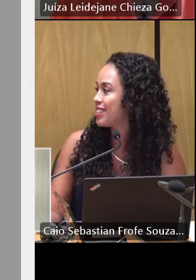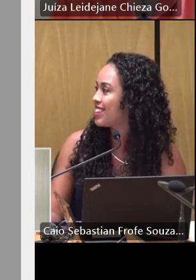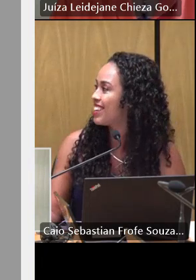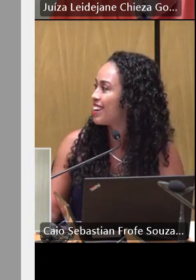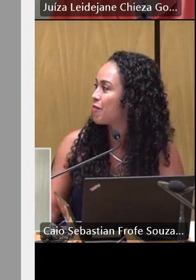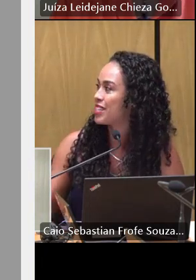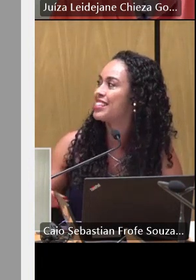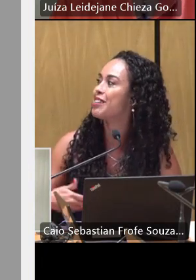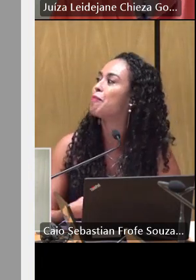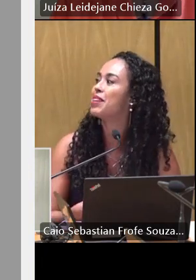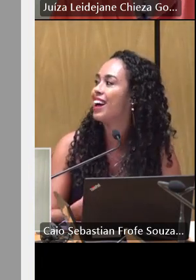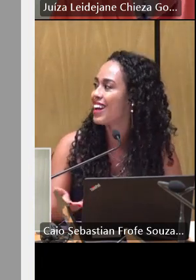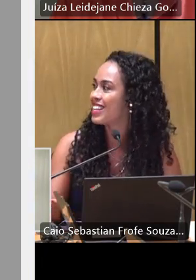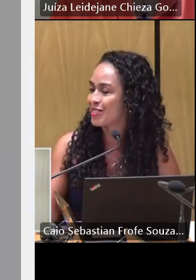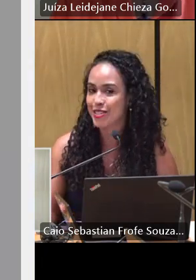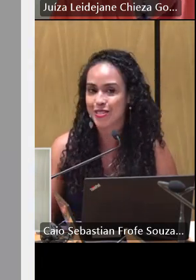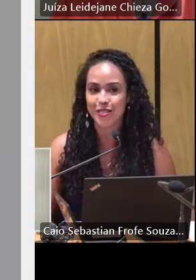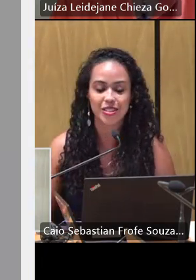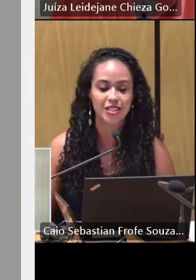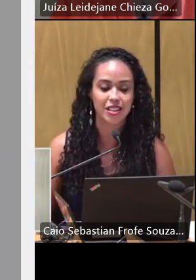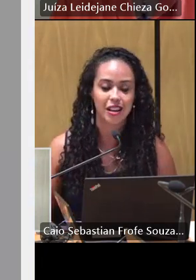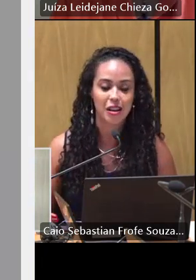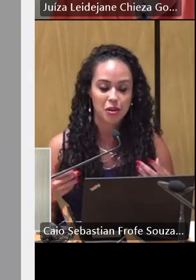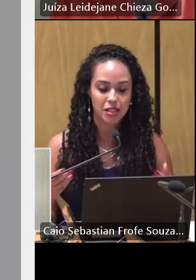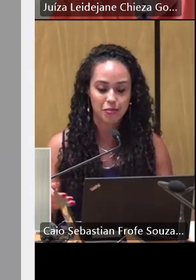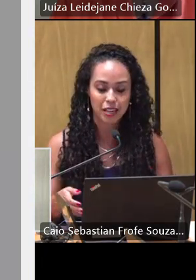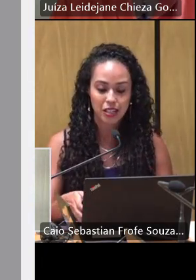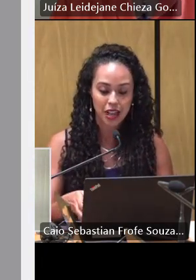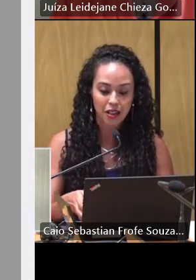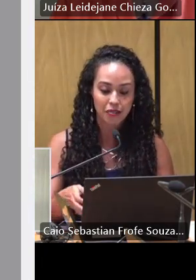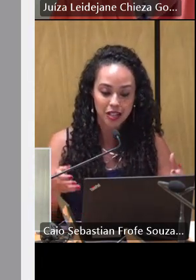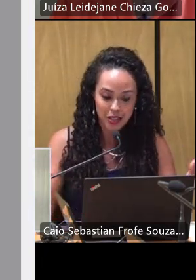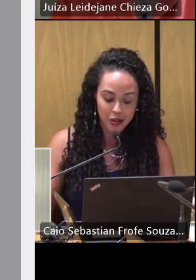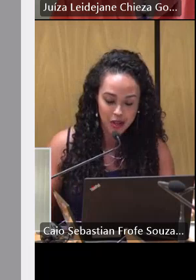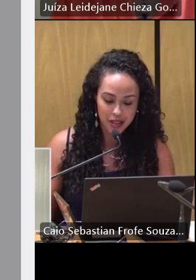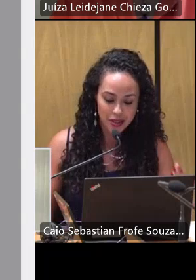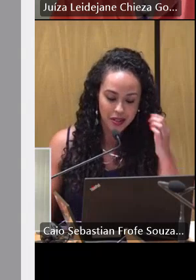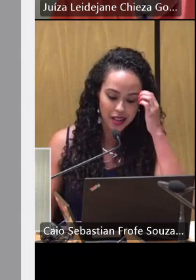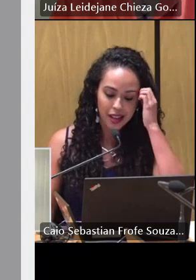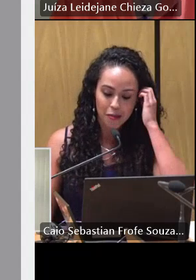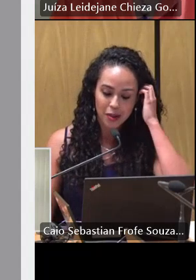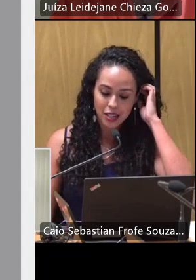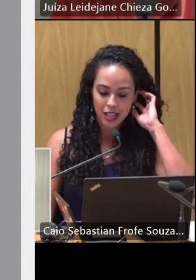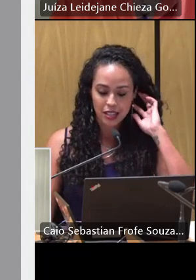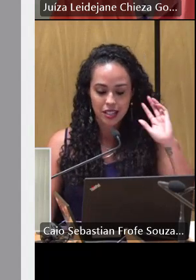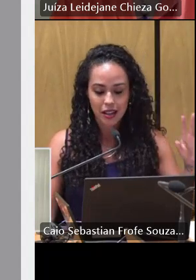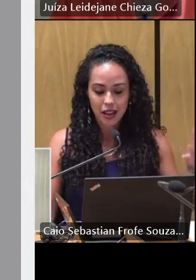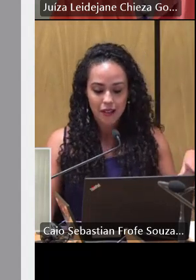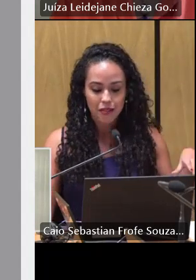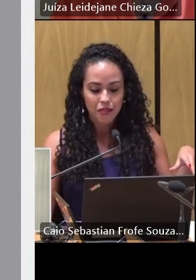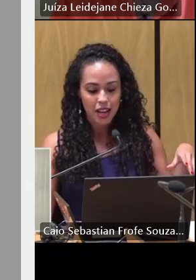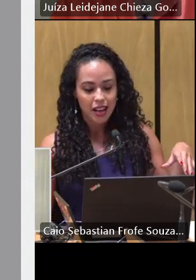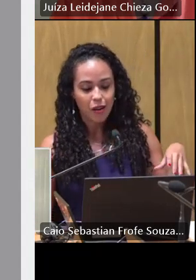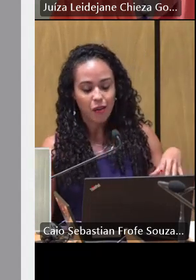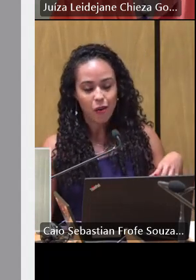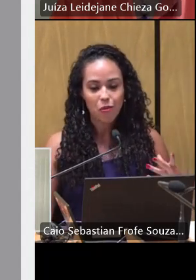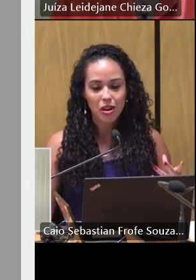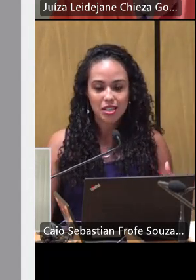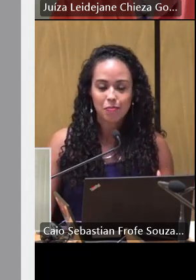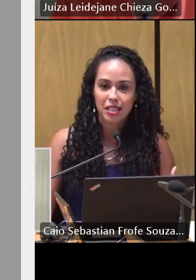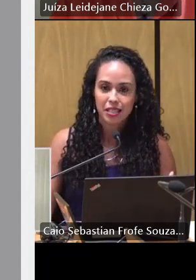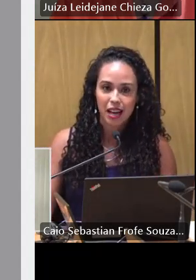conhecer né Precisa ampliar esse Horizonte né pra gente refletir sobre isso né pra gente ver